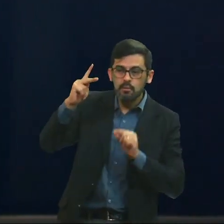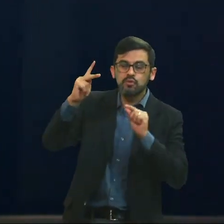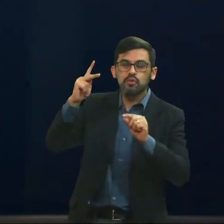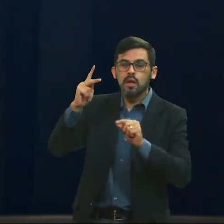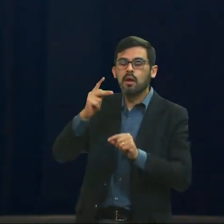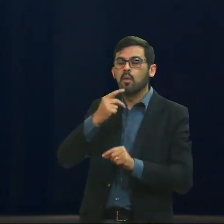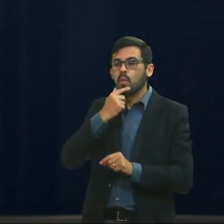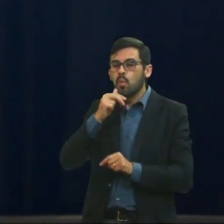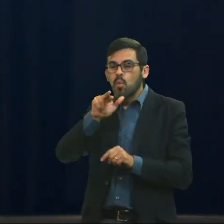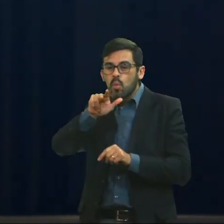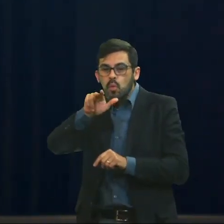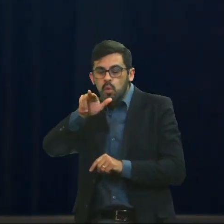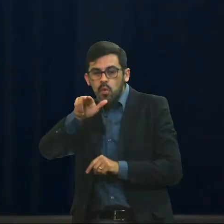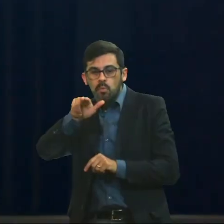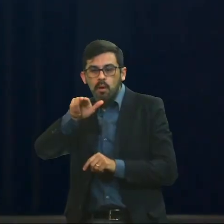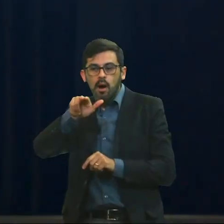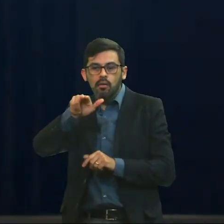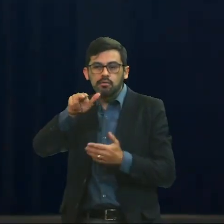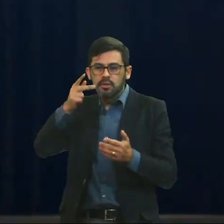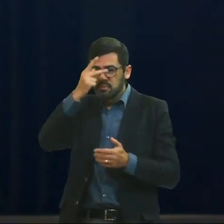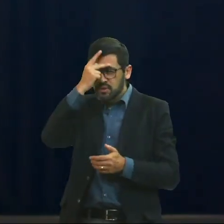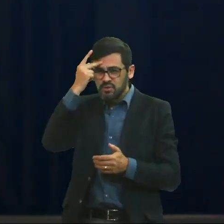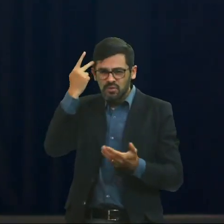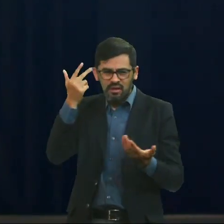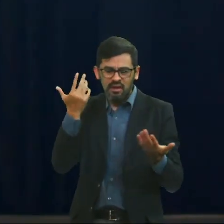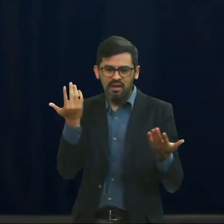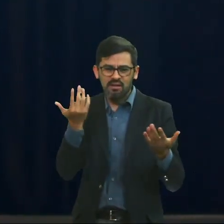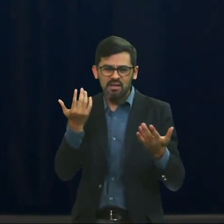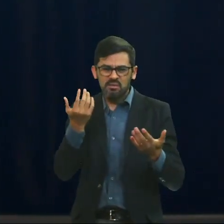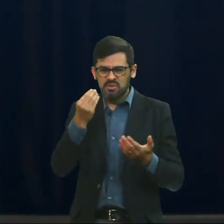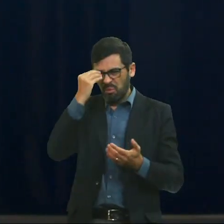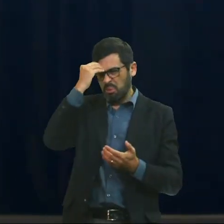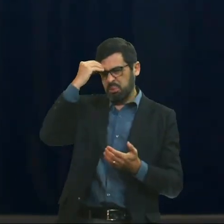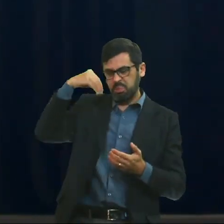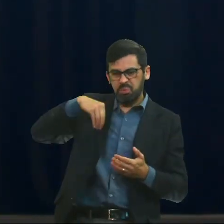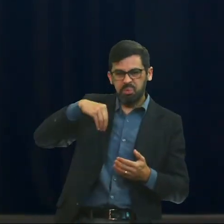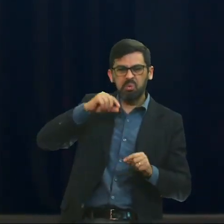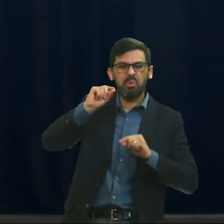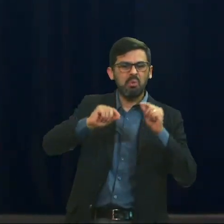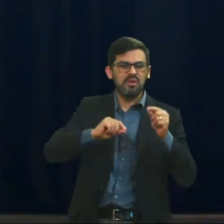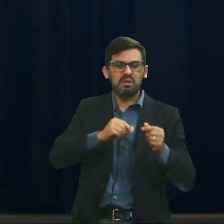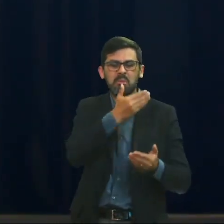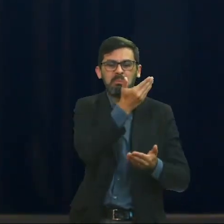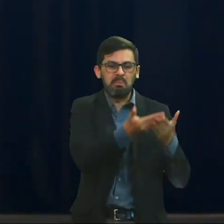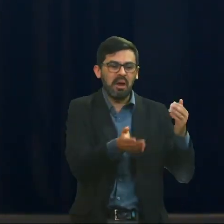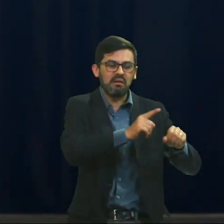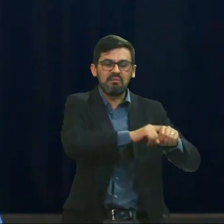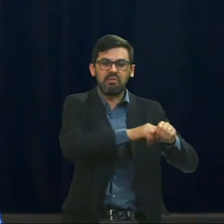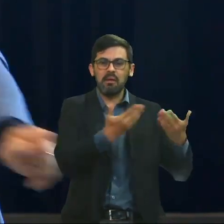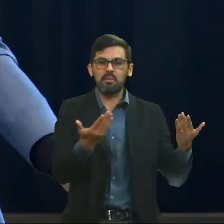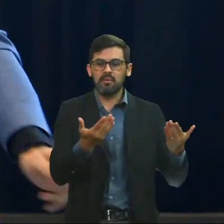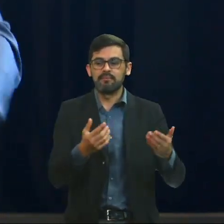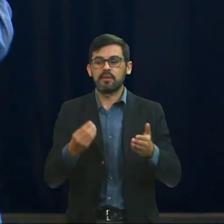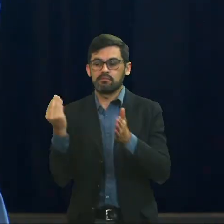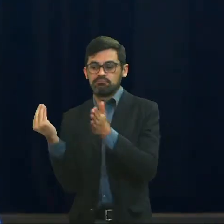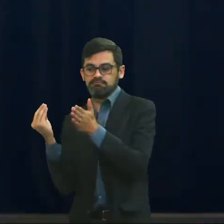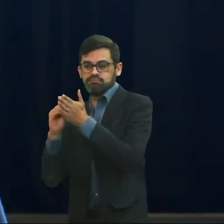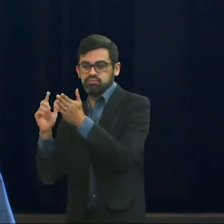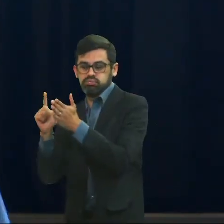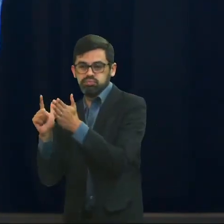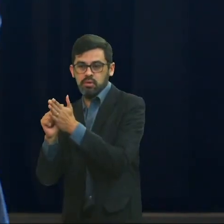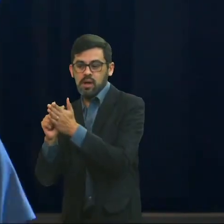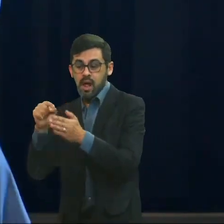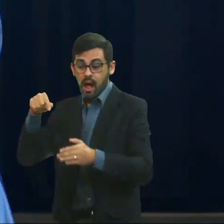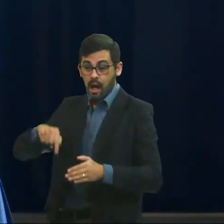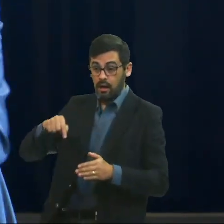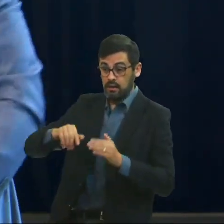irmão do negligente no trabalho, do preguiçoso, é o desperdiçador. Anota aí, nessa casa não